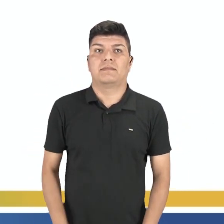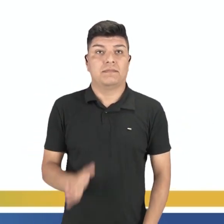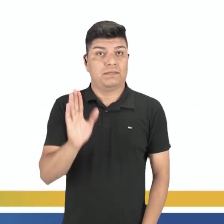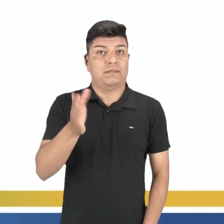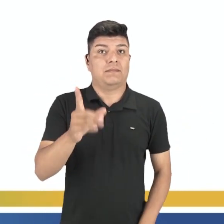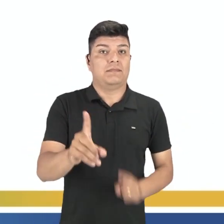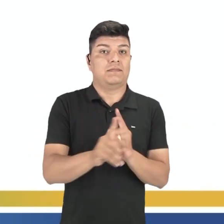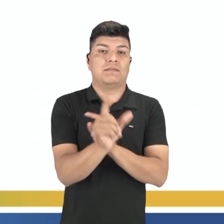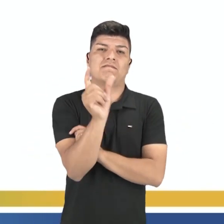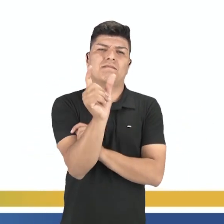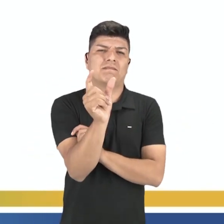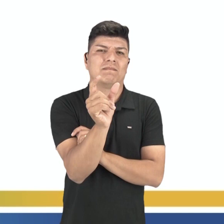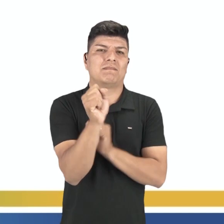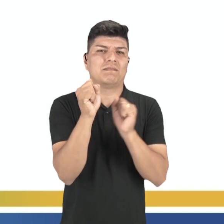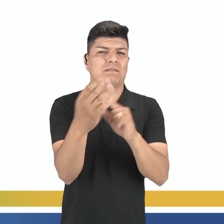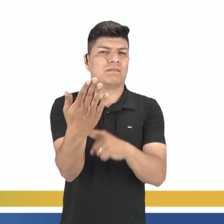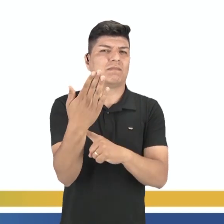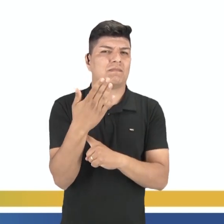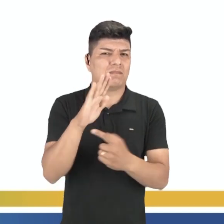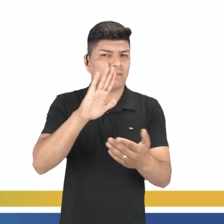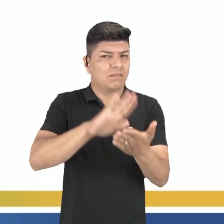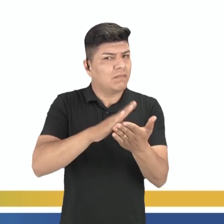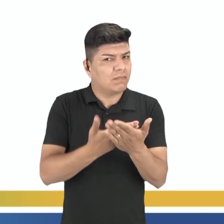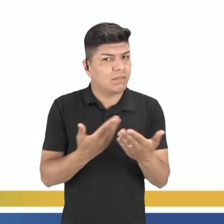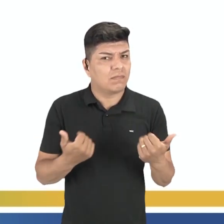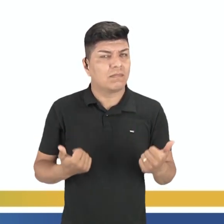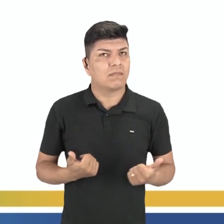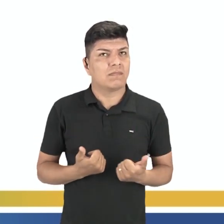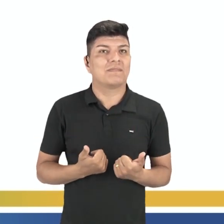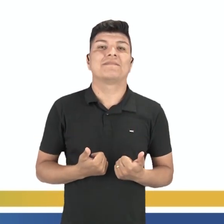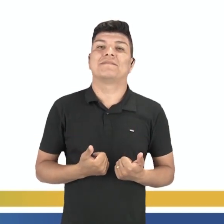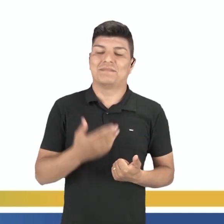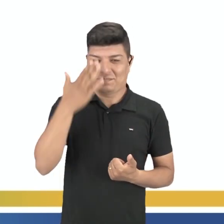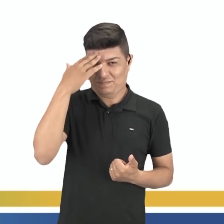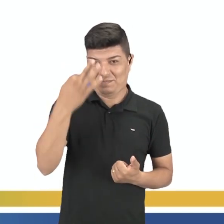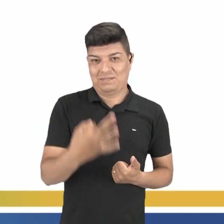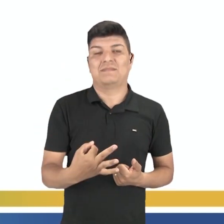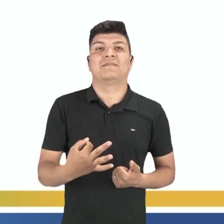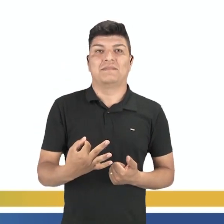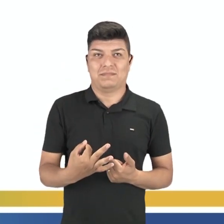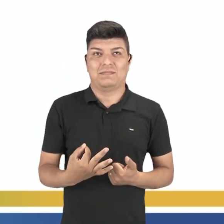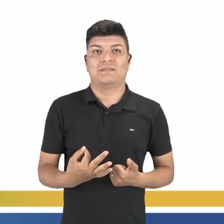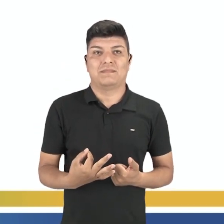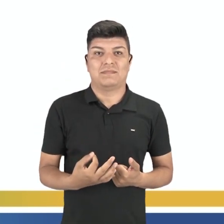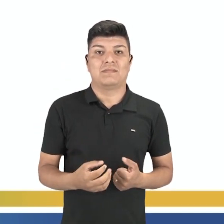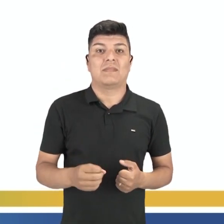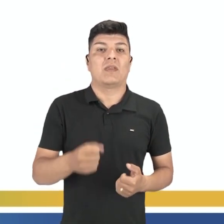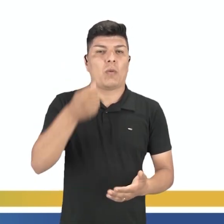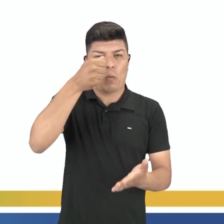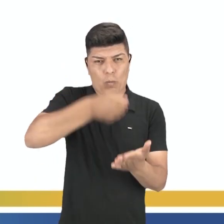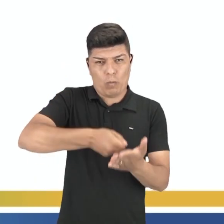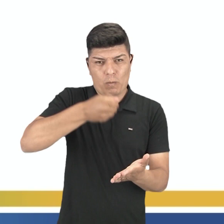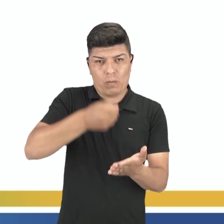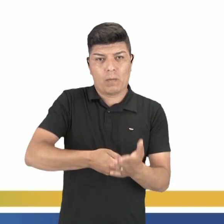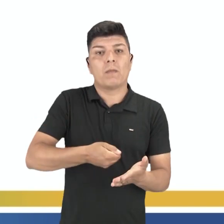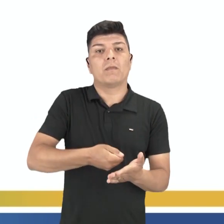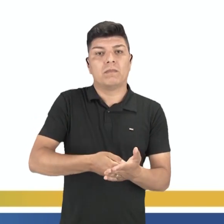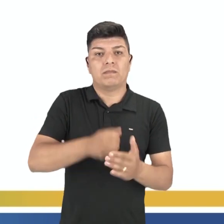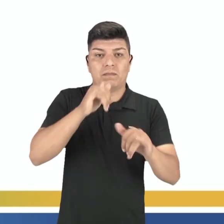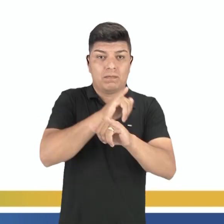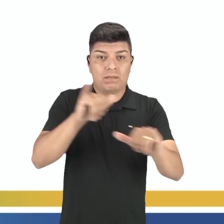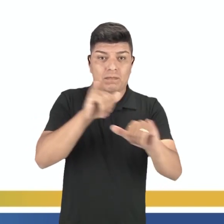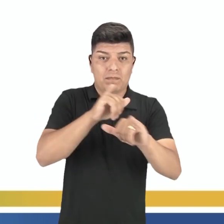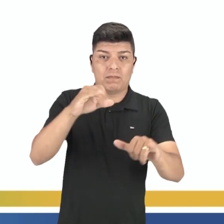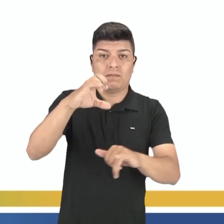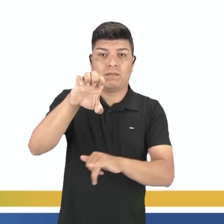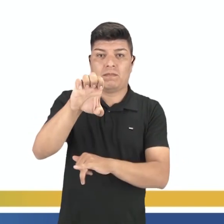encontrou ali alguma palavrinha que possa ajudar na interpretação? Com certeza já. Ele diz: serão obrigatoriamente comunicados